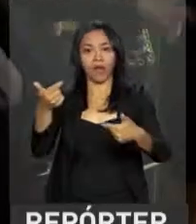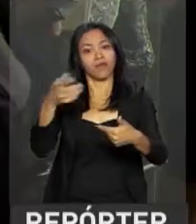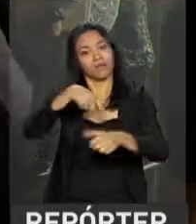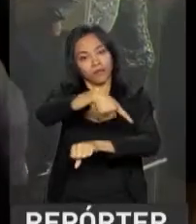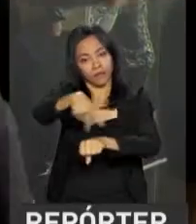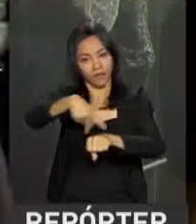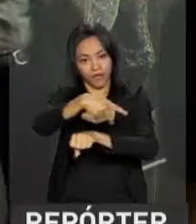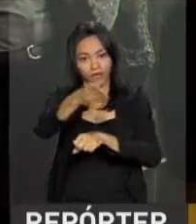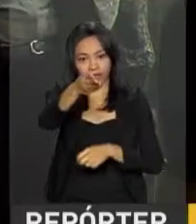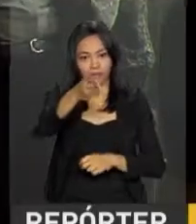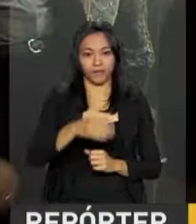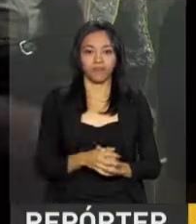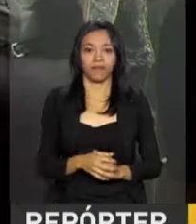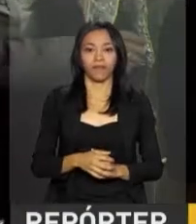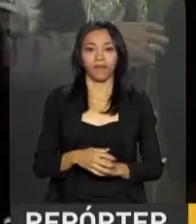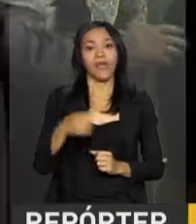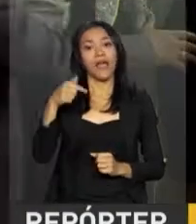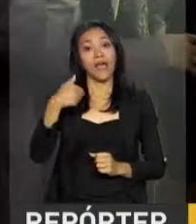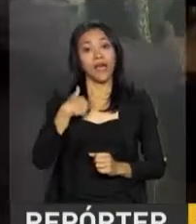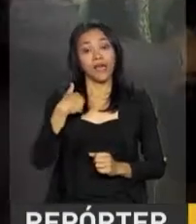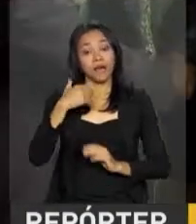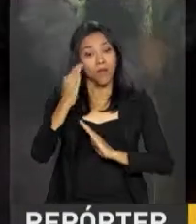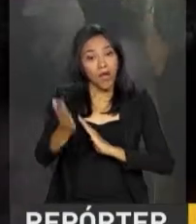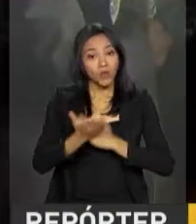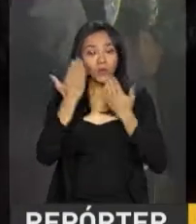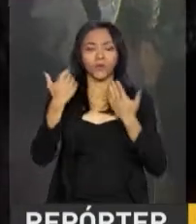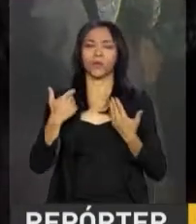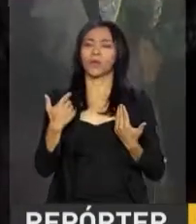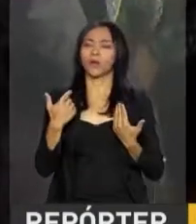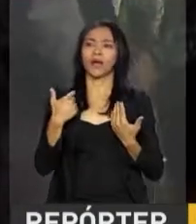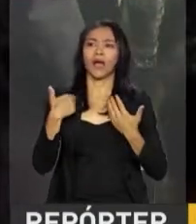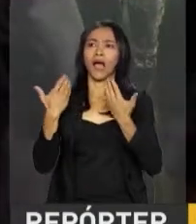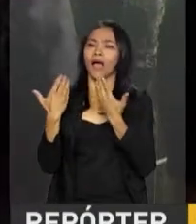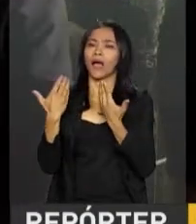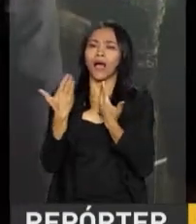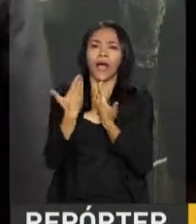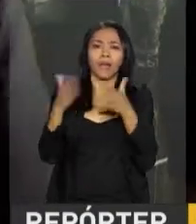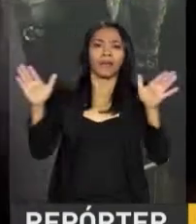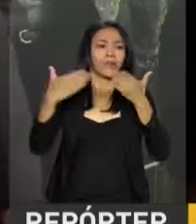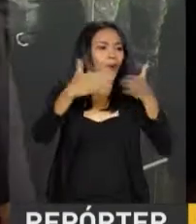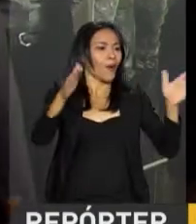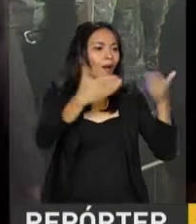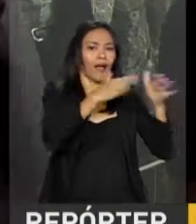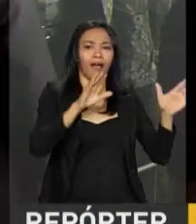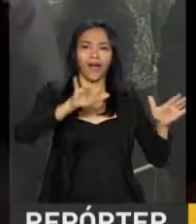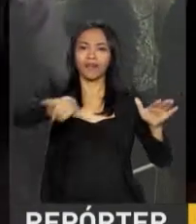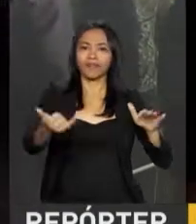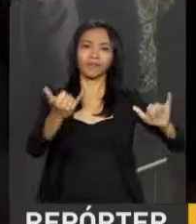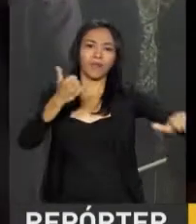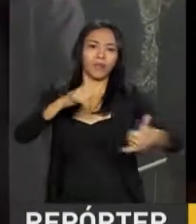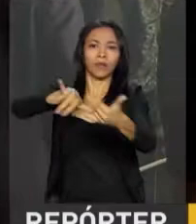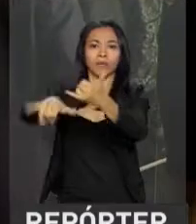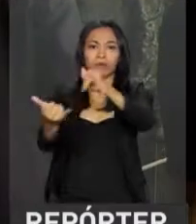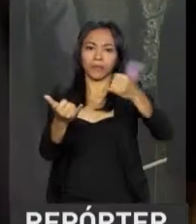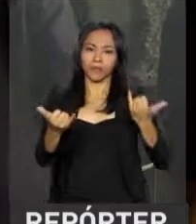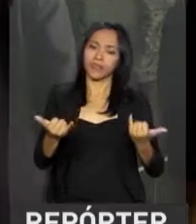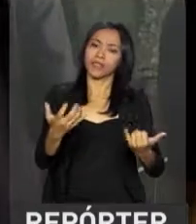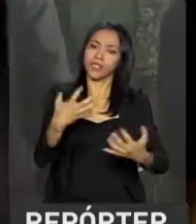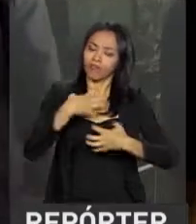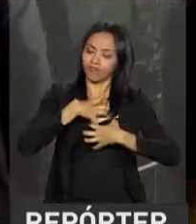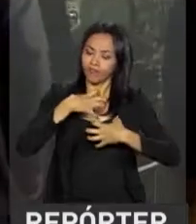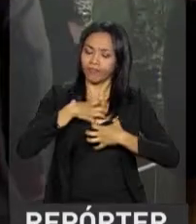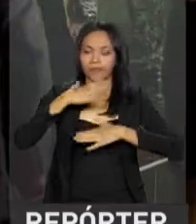me trouxe muitas abriu muitas portas é experiência maravilhosa me engrandeceu como profissional